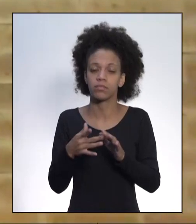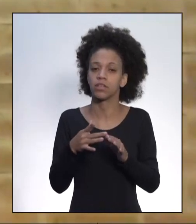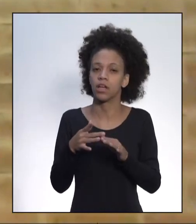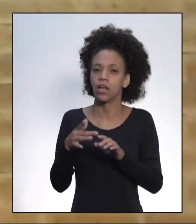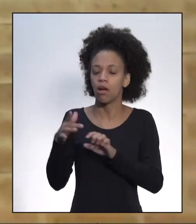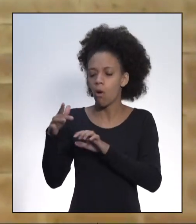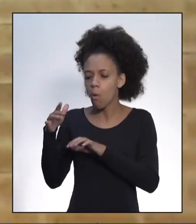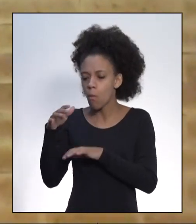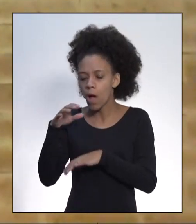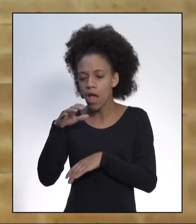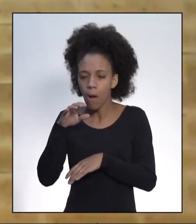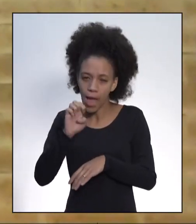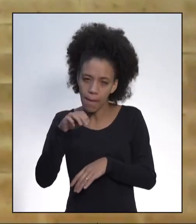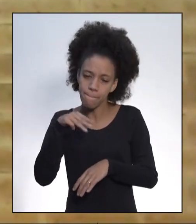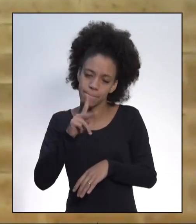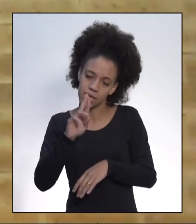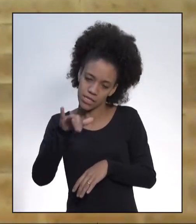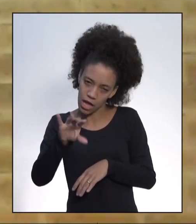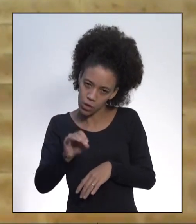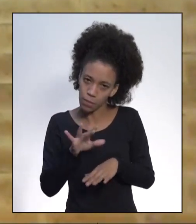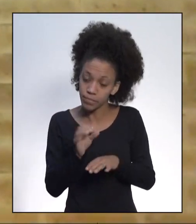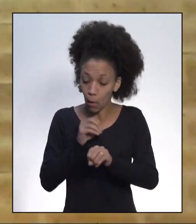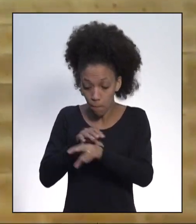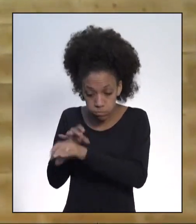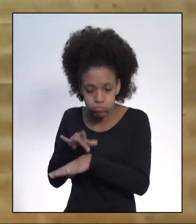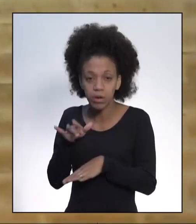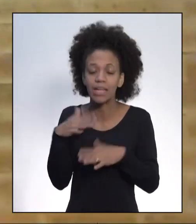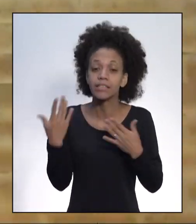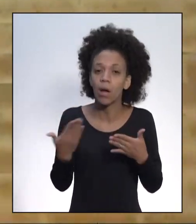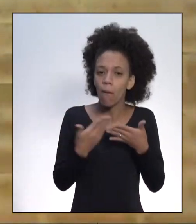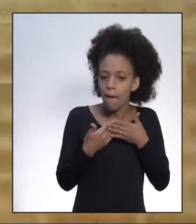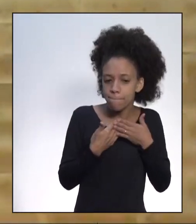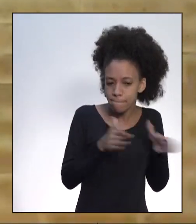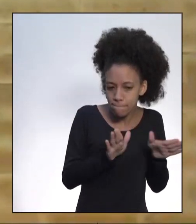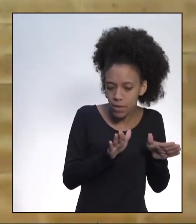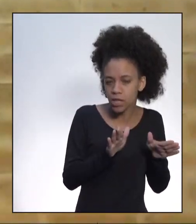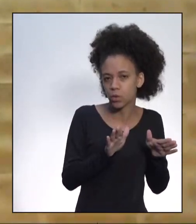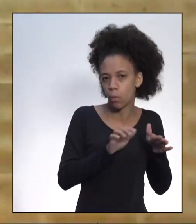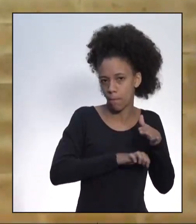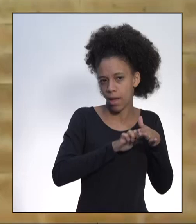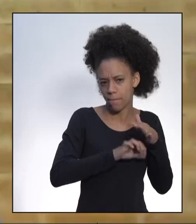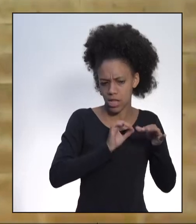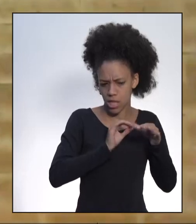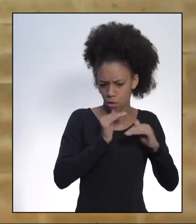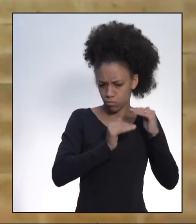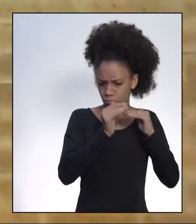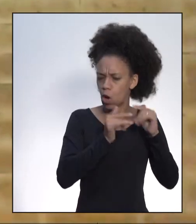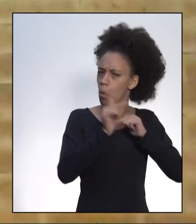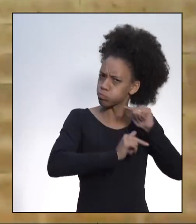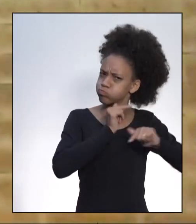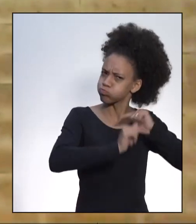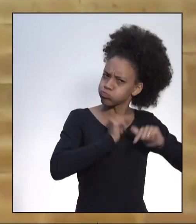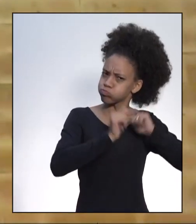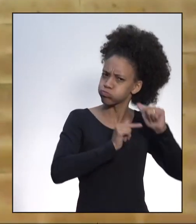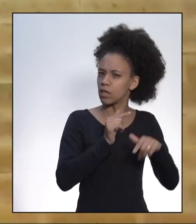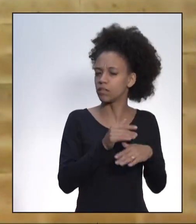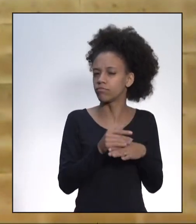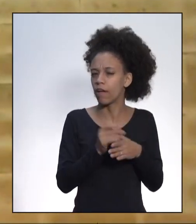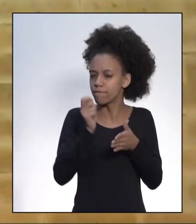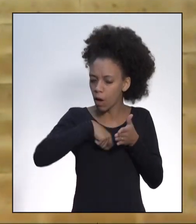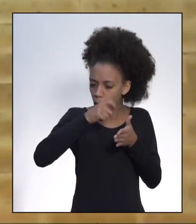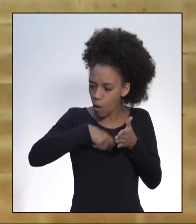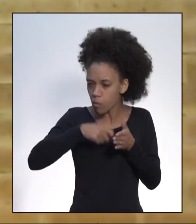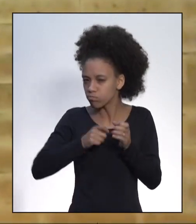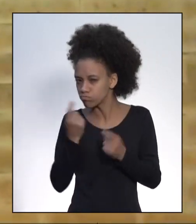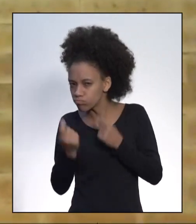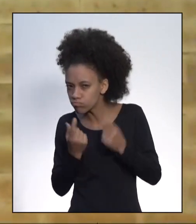executivo, eu daria aula para ele. E aí eu abri uma empresa, construí uma empresa e comecei a correr atrás de fechar alguns contratos para eu